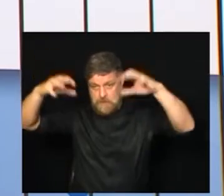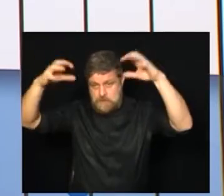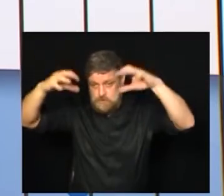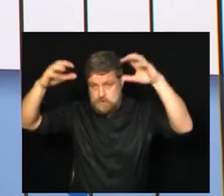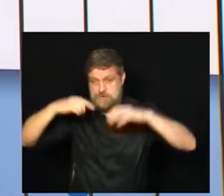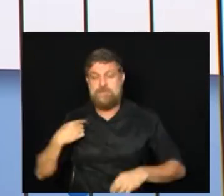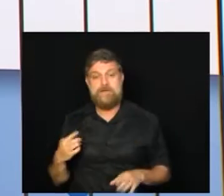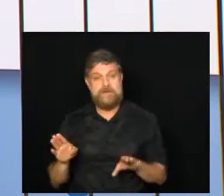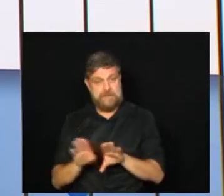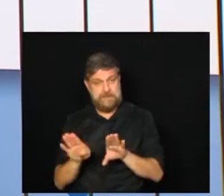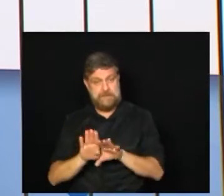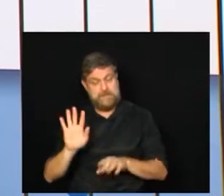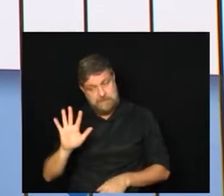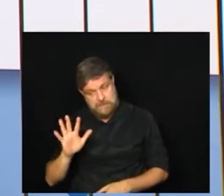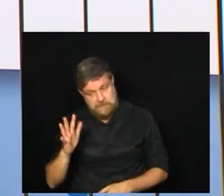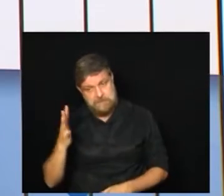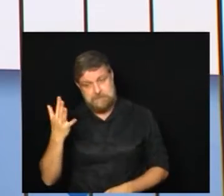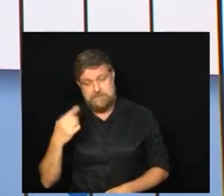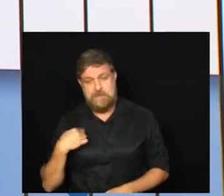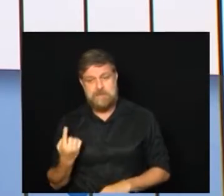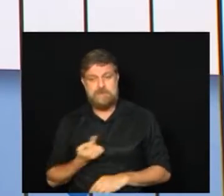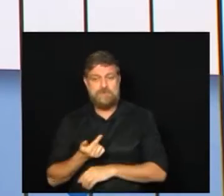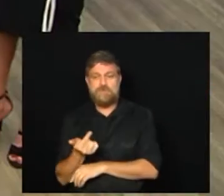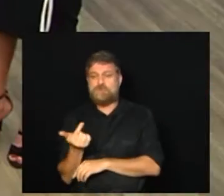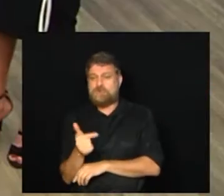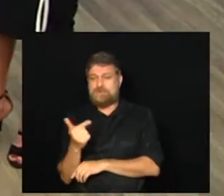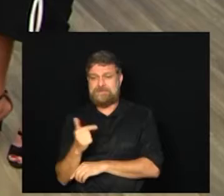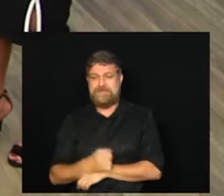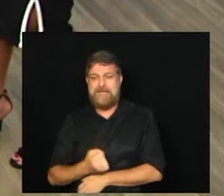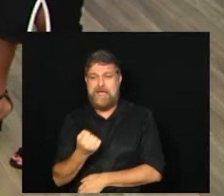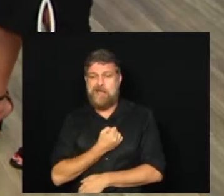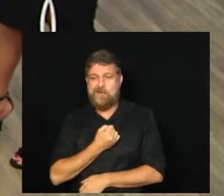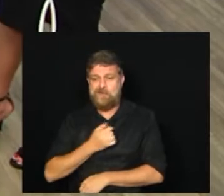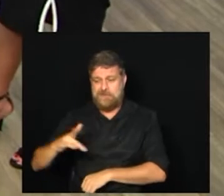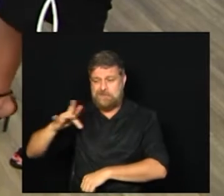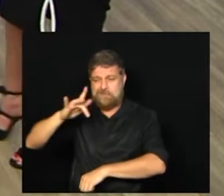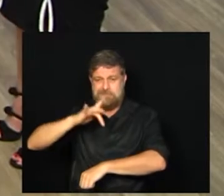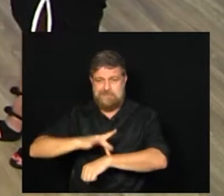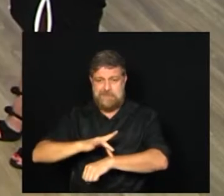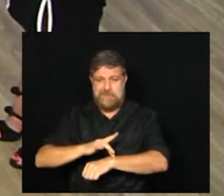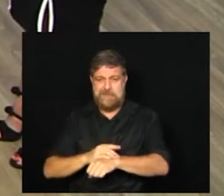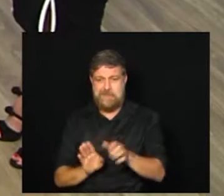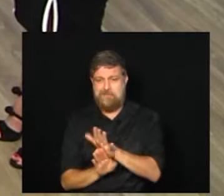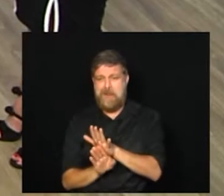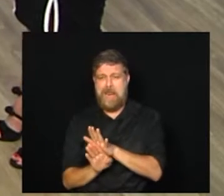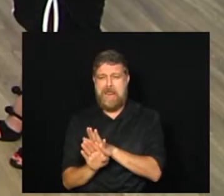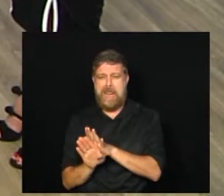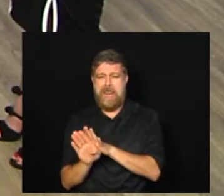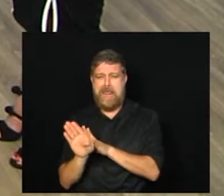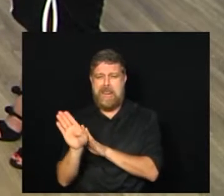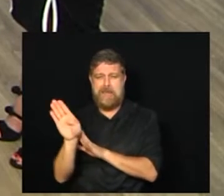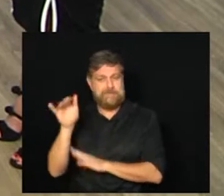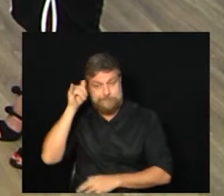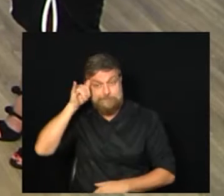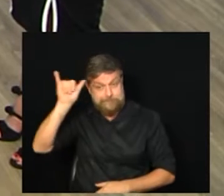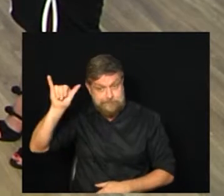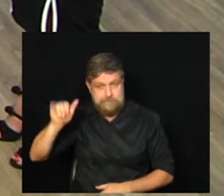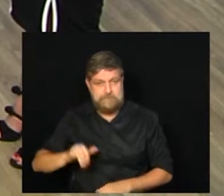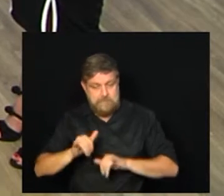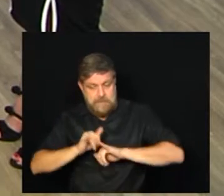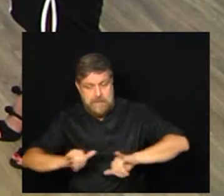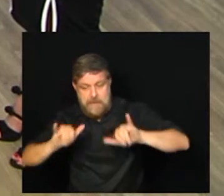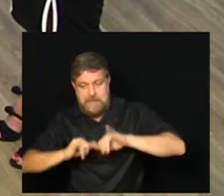também é outra questão, para que a gente não tenha aumento de casos de dengue na nossa cidade. Exatamente, recado importantíssimo. A